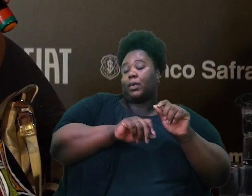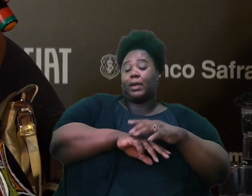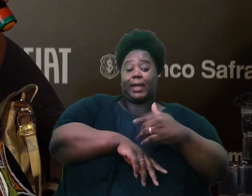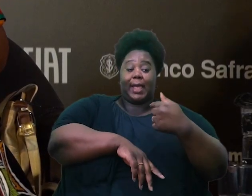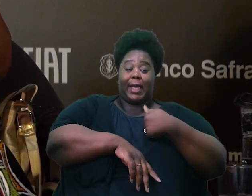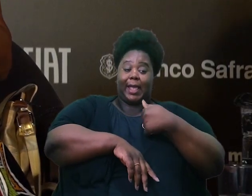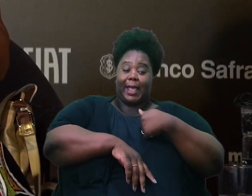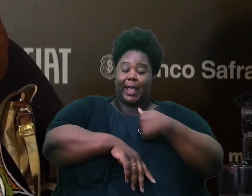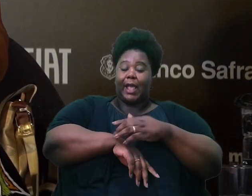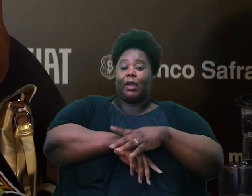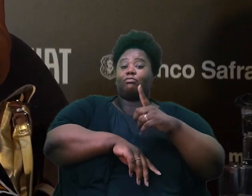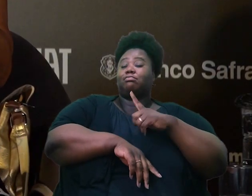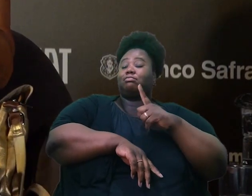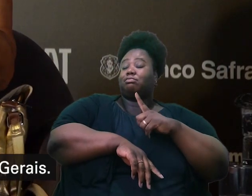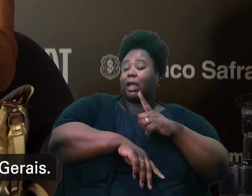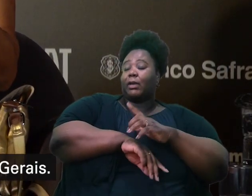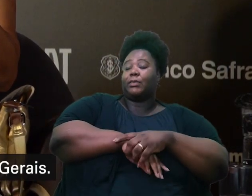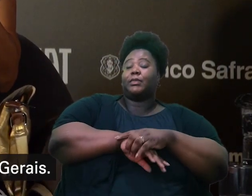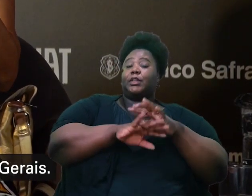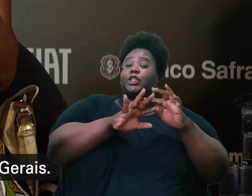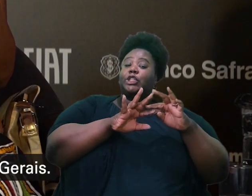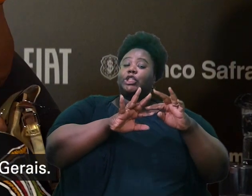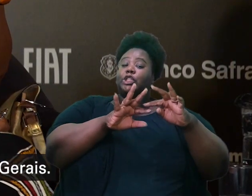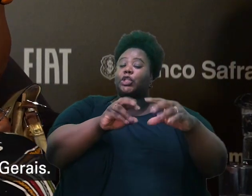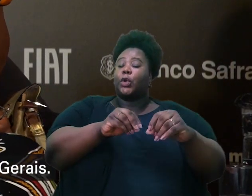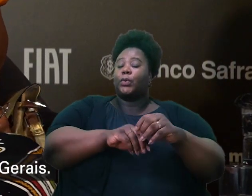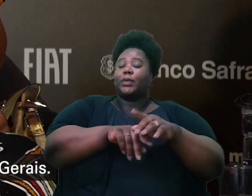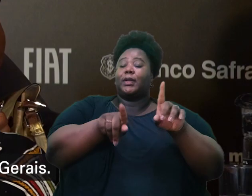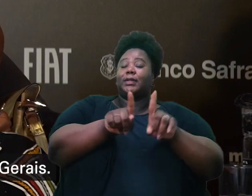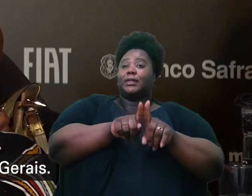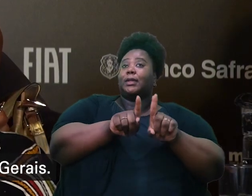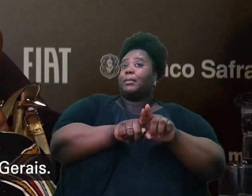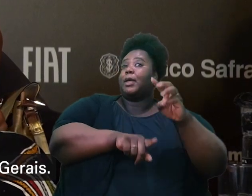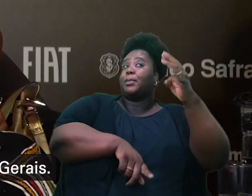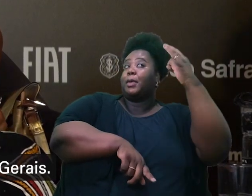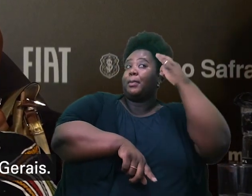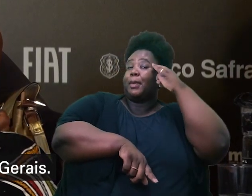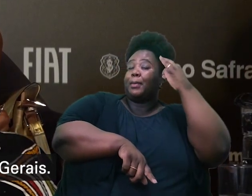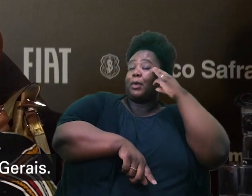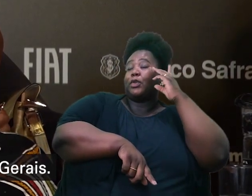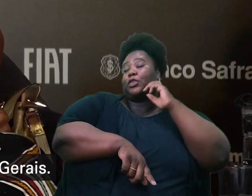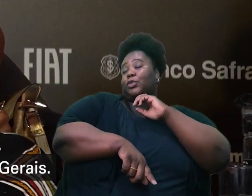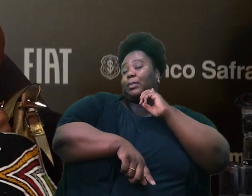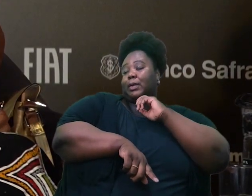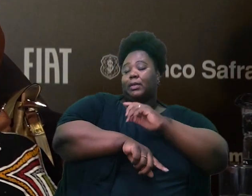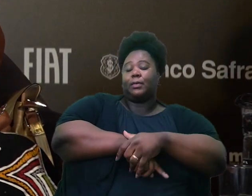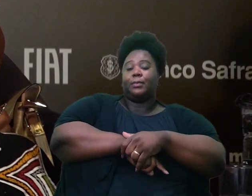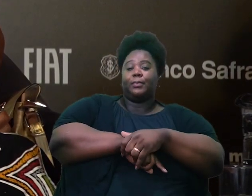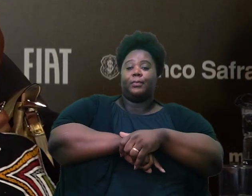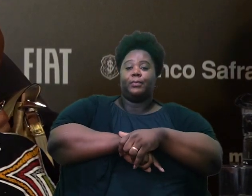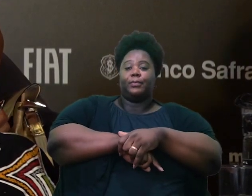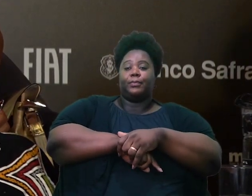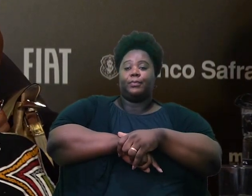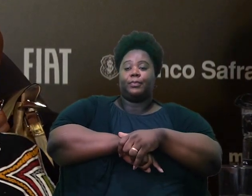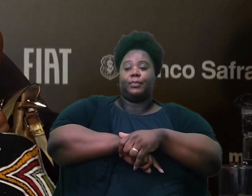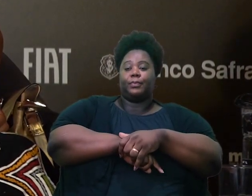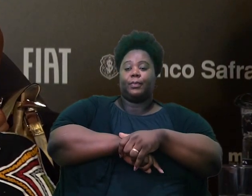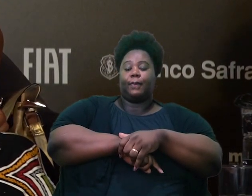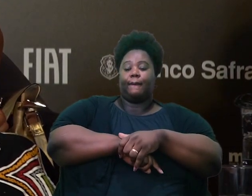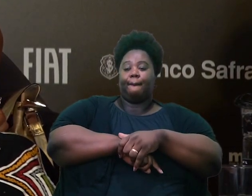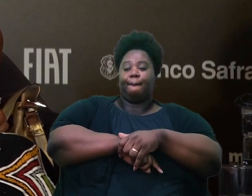mim carrega toda também uma memória de Minas Gerais. E